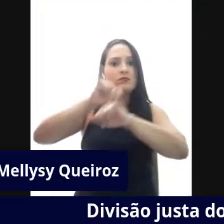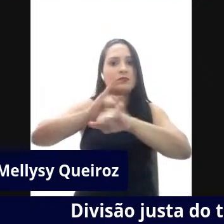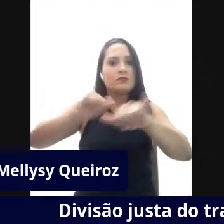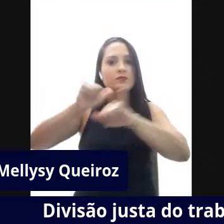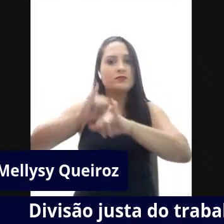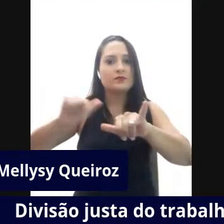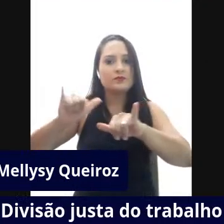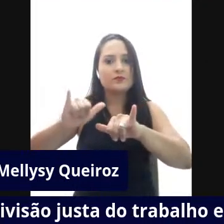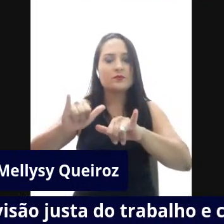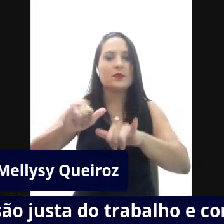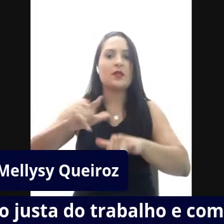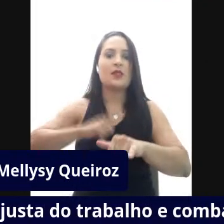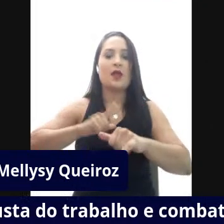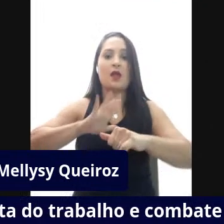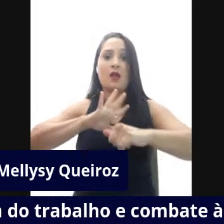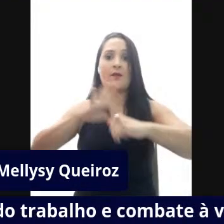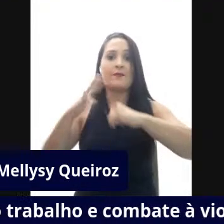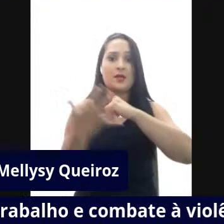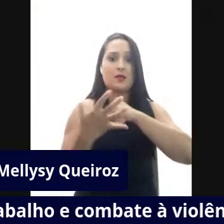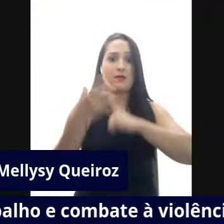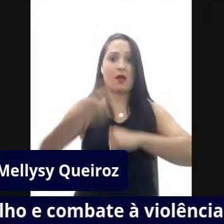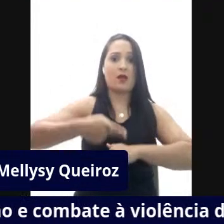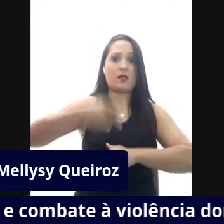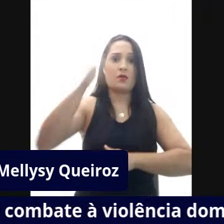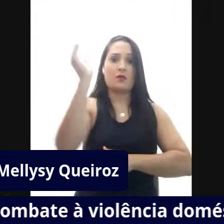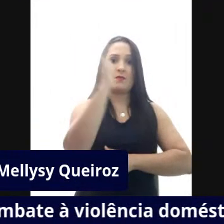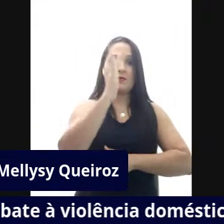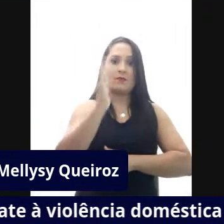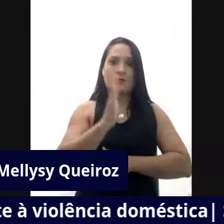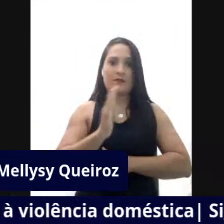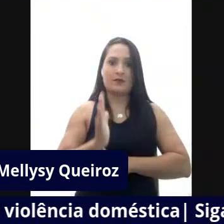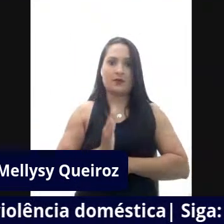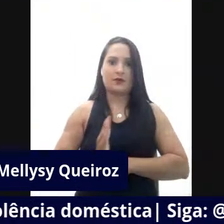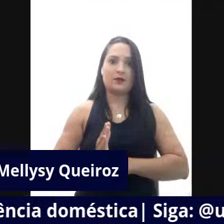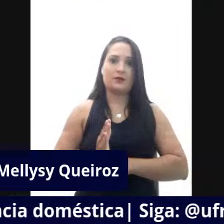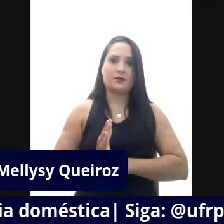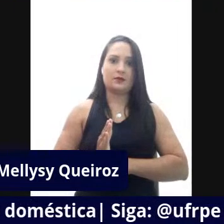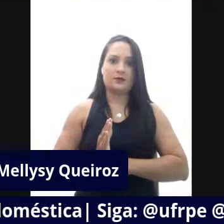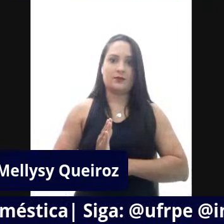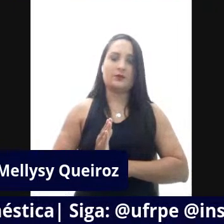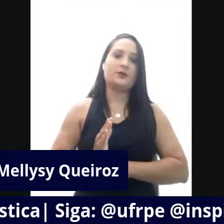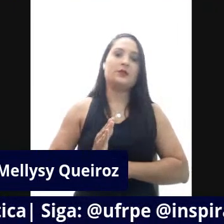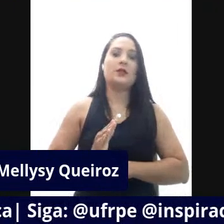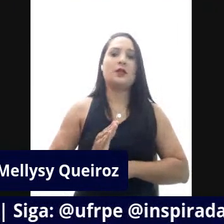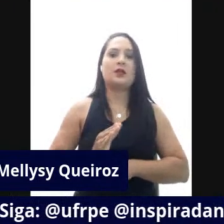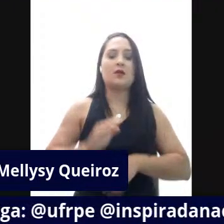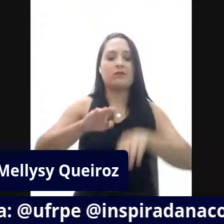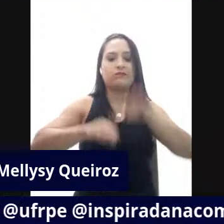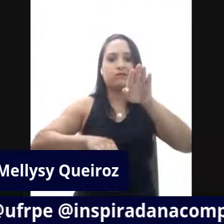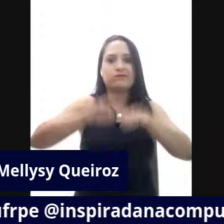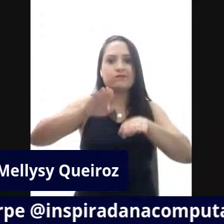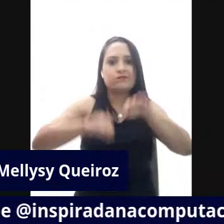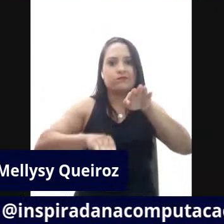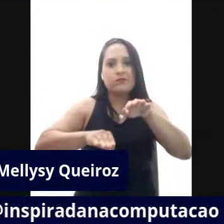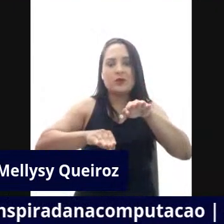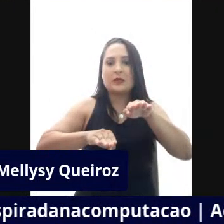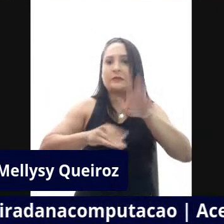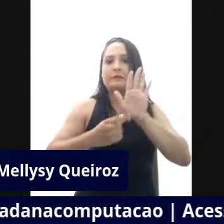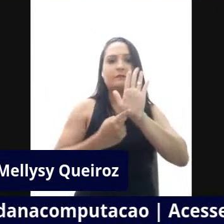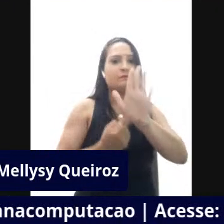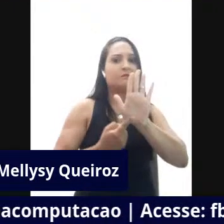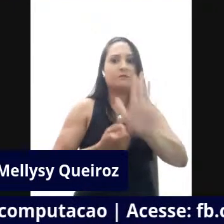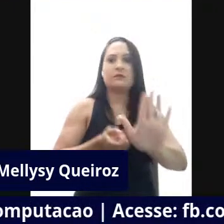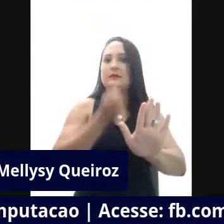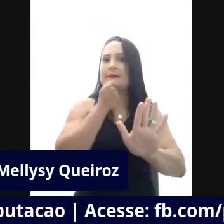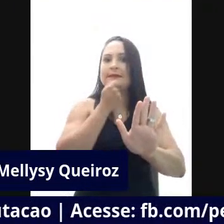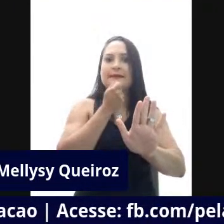a pandemia no Brasil, a gente diz, as desigualdades elas não estão aparecendo agora, mas